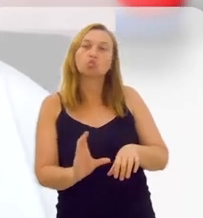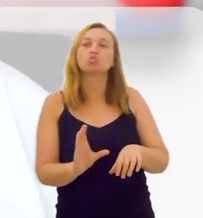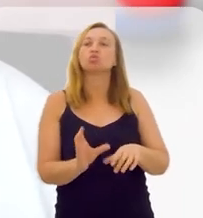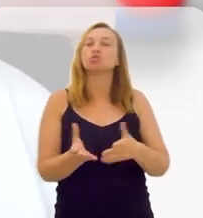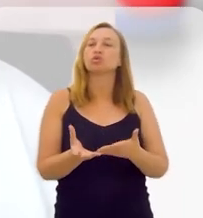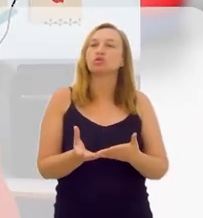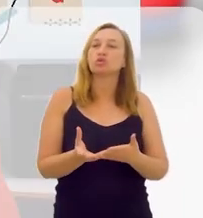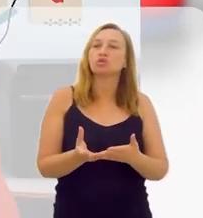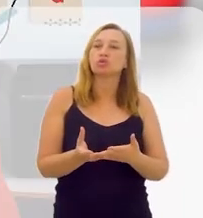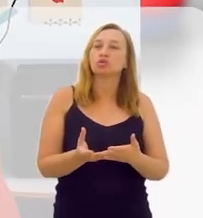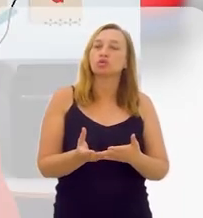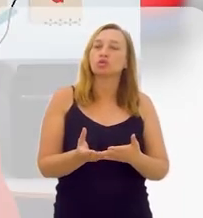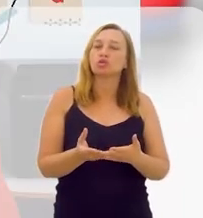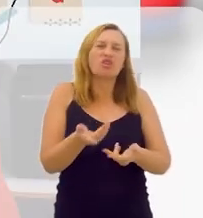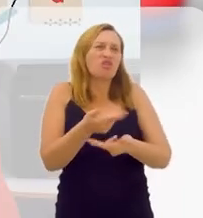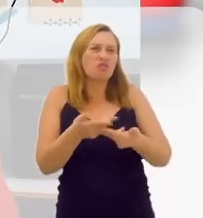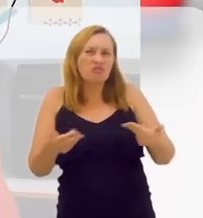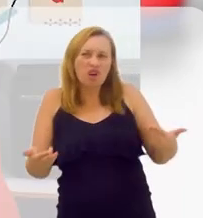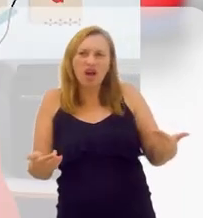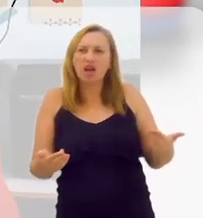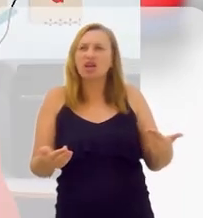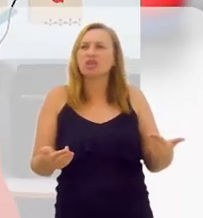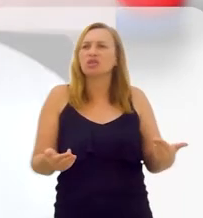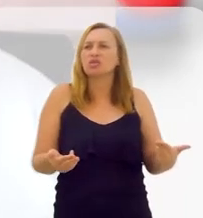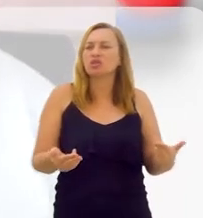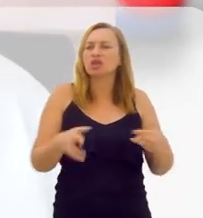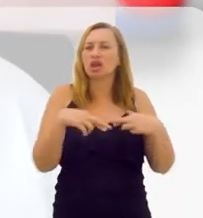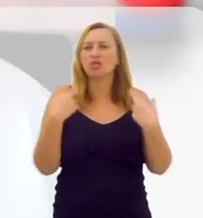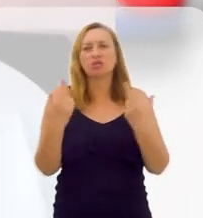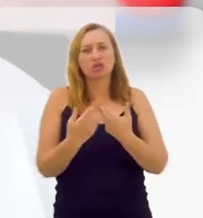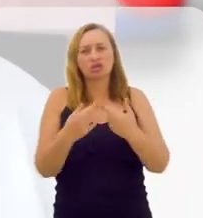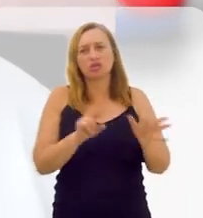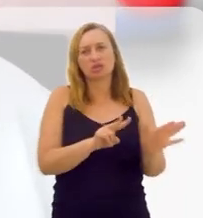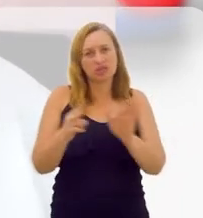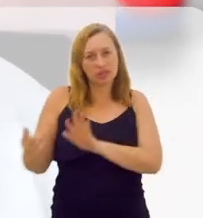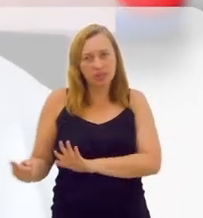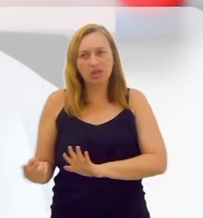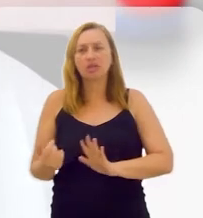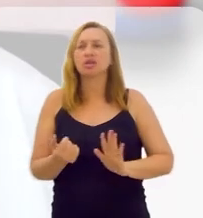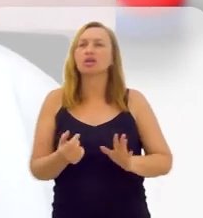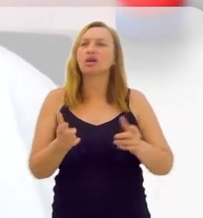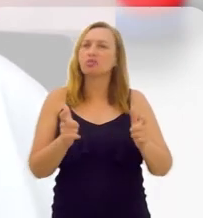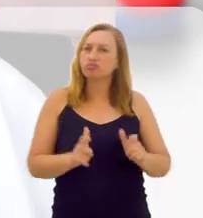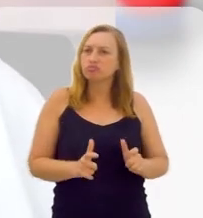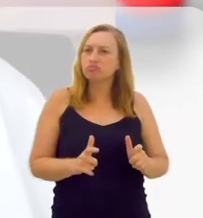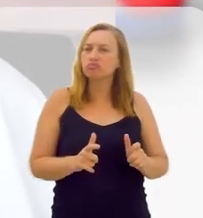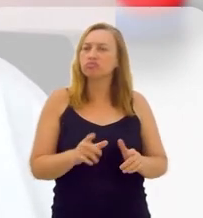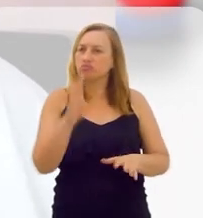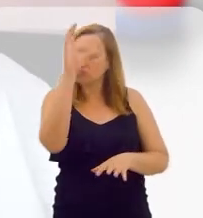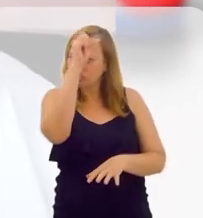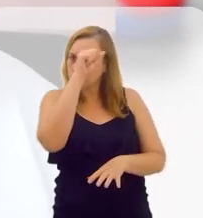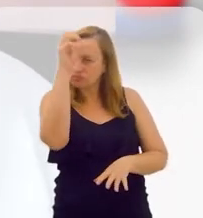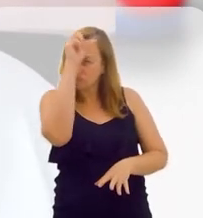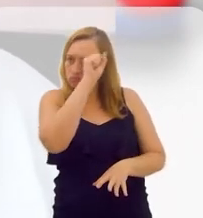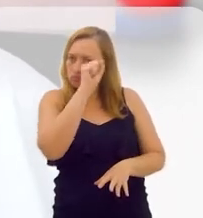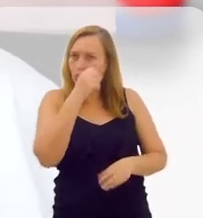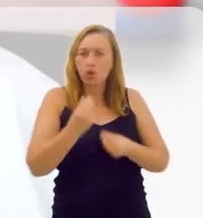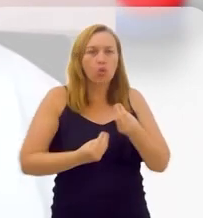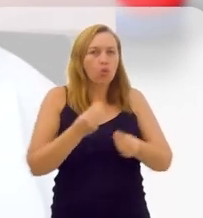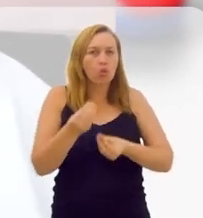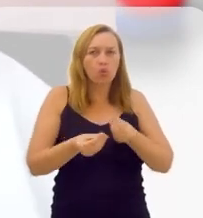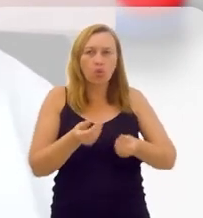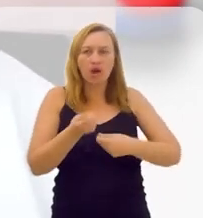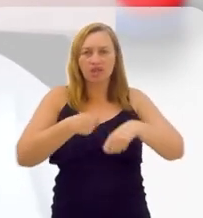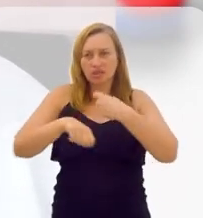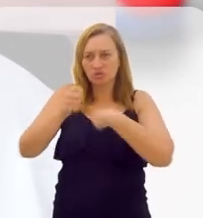cursos, mentorias. São várias reuniões semanais, onde nós estamos aprendendo